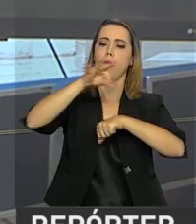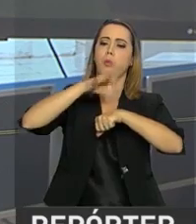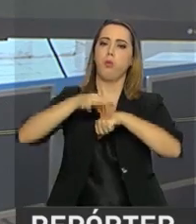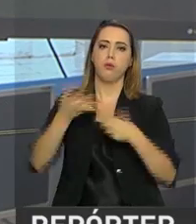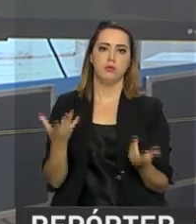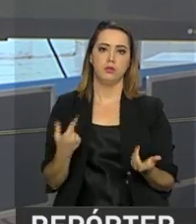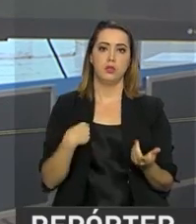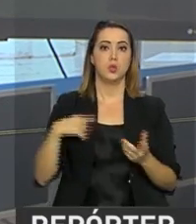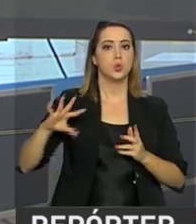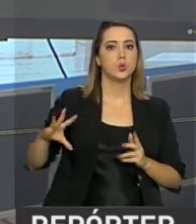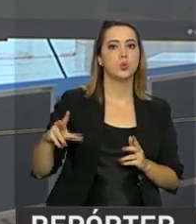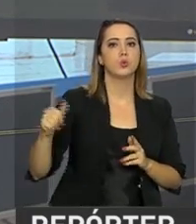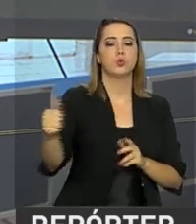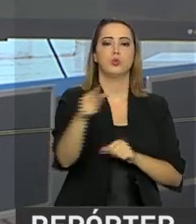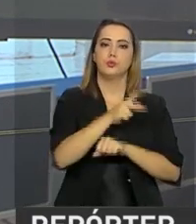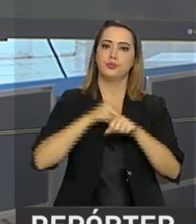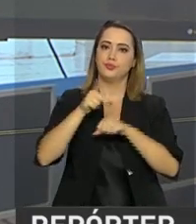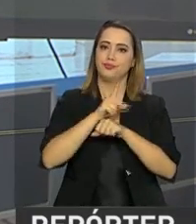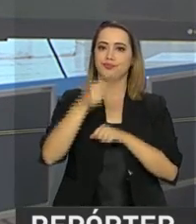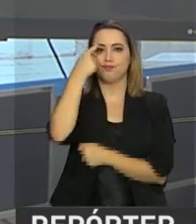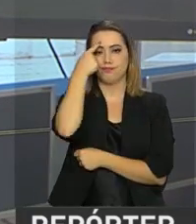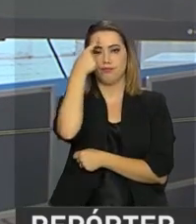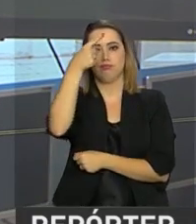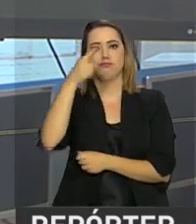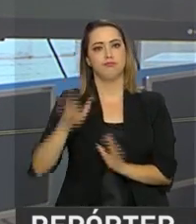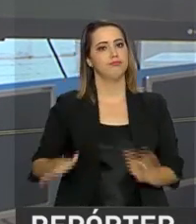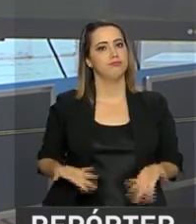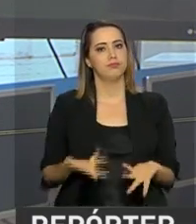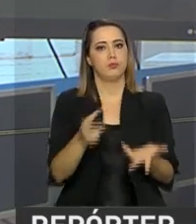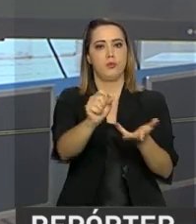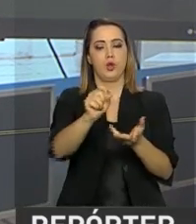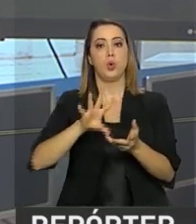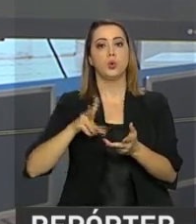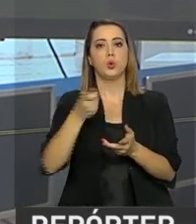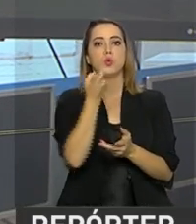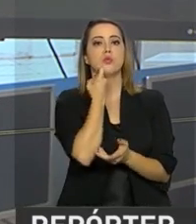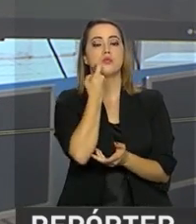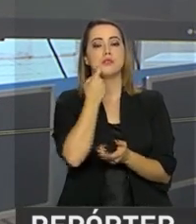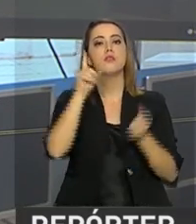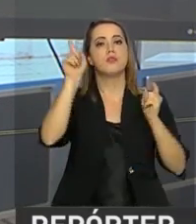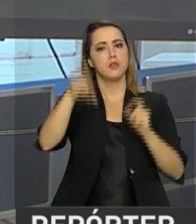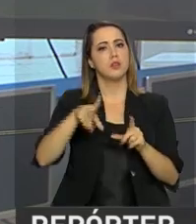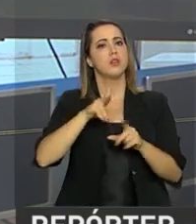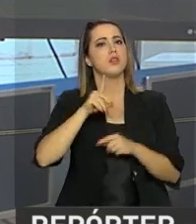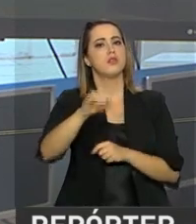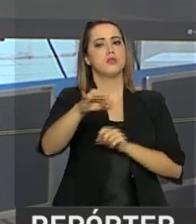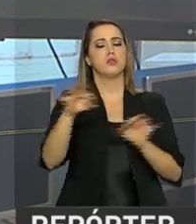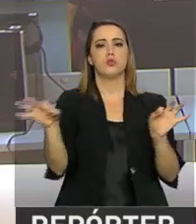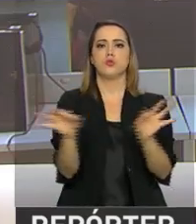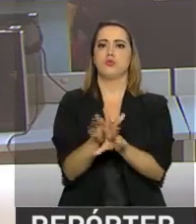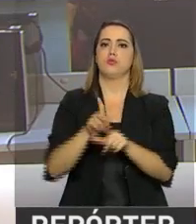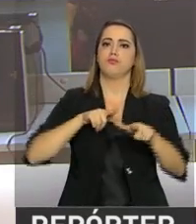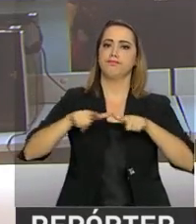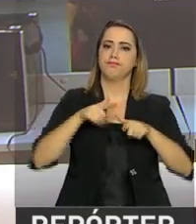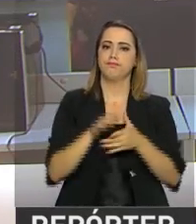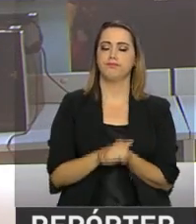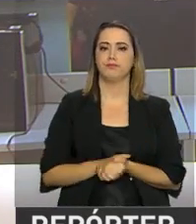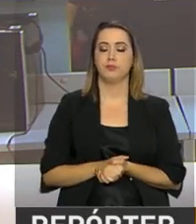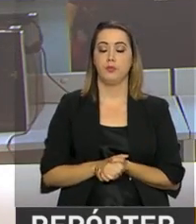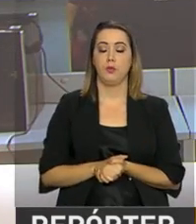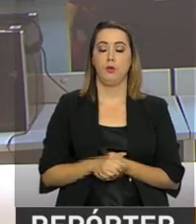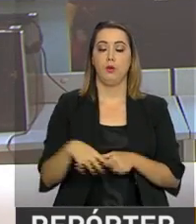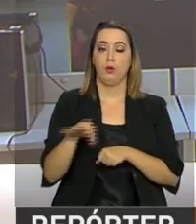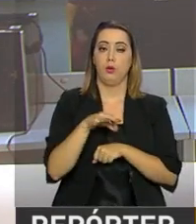todo o país e a ideia é reforçar que toda sexta-feira é dia de eliminar focos do mosquito. E esta edição